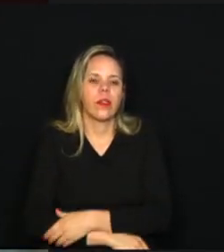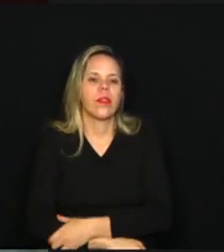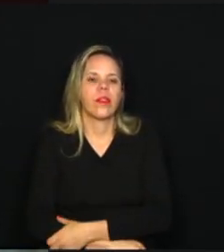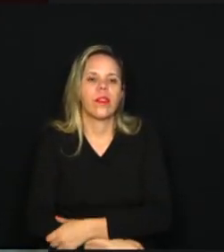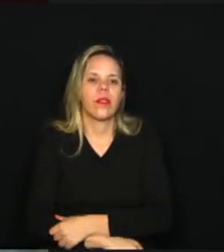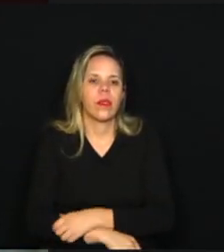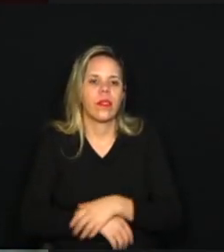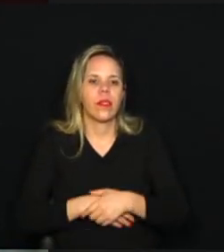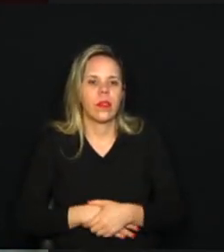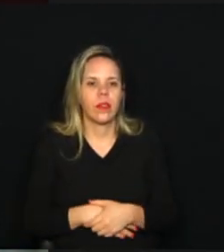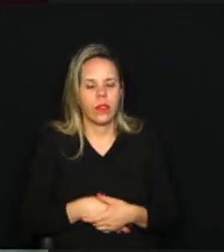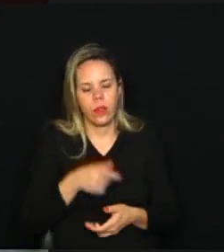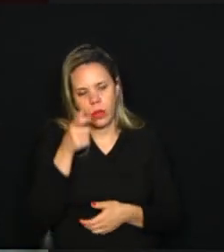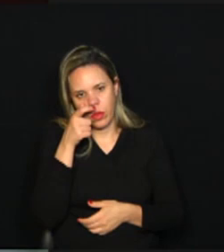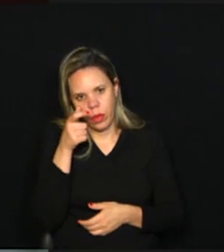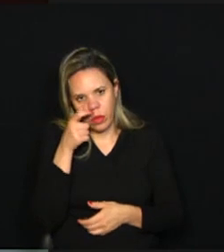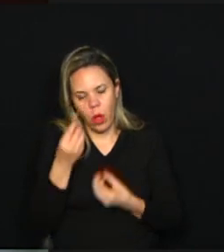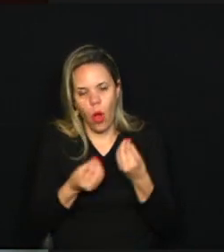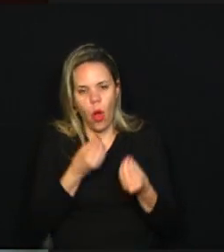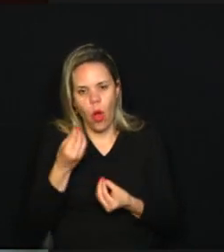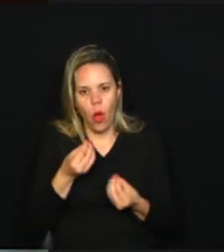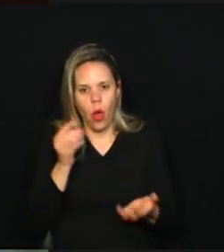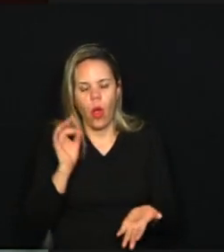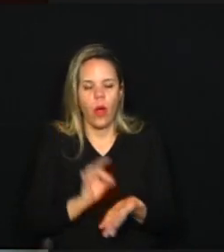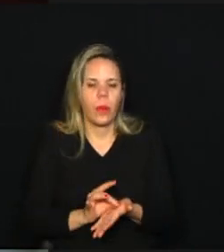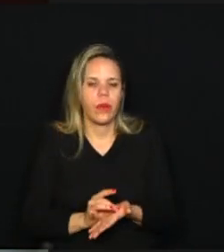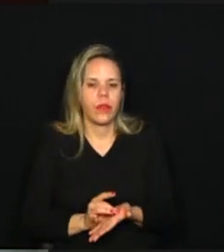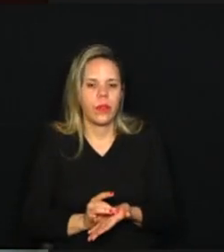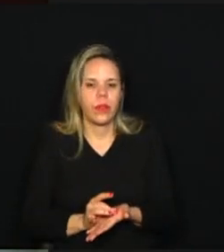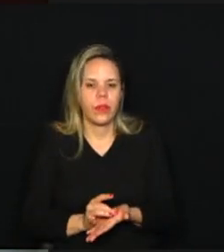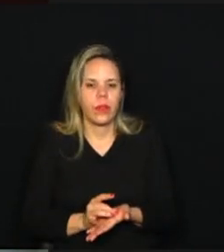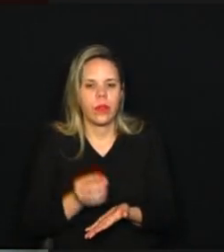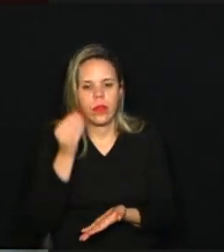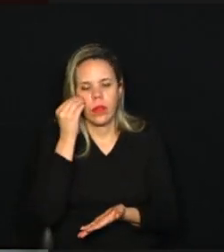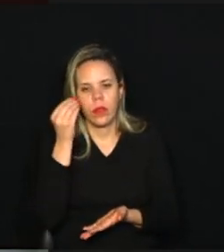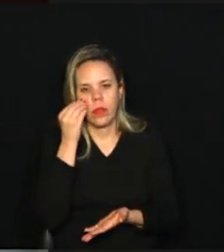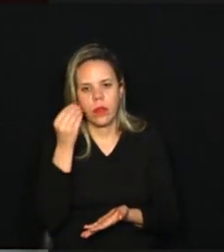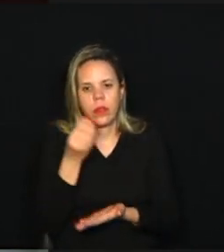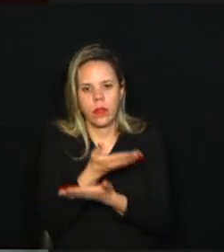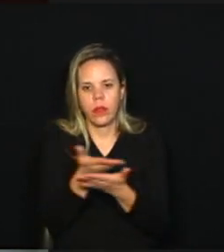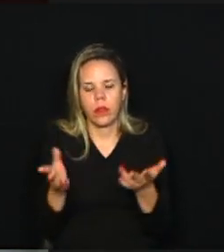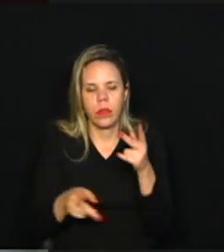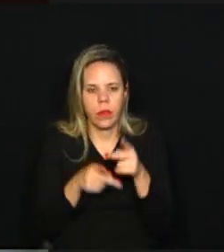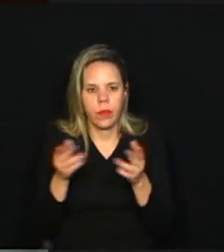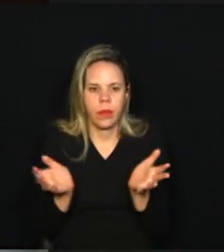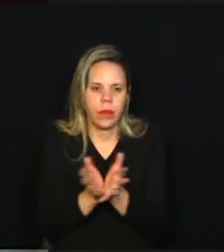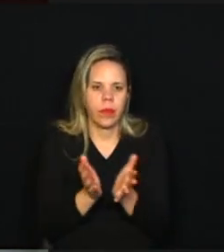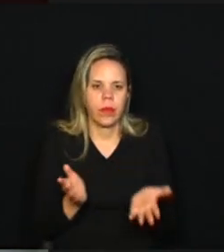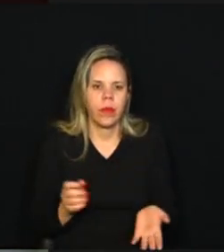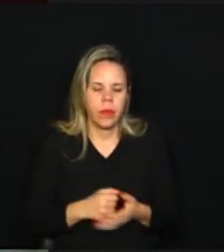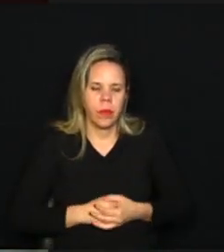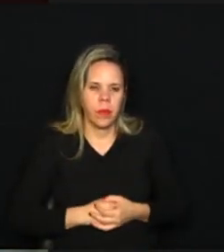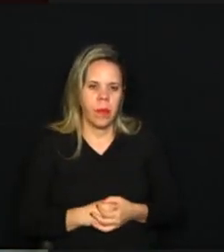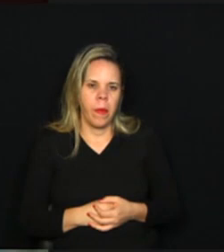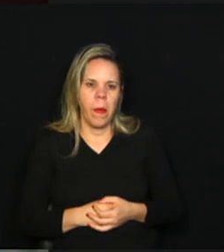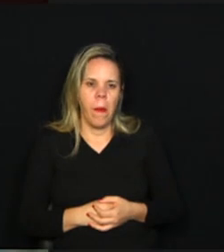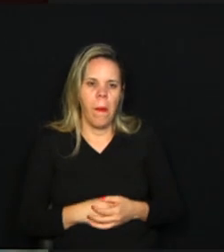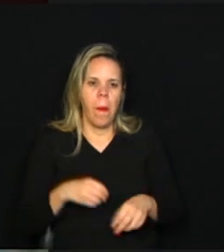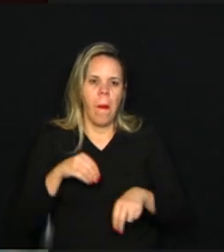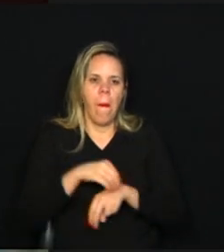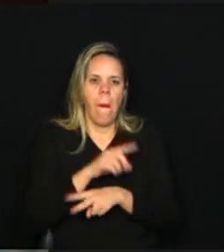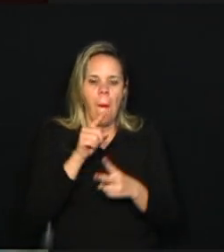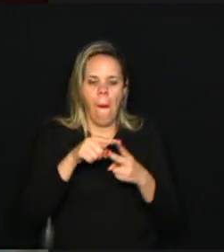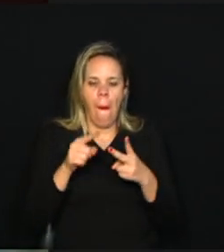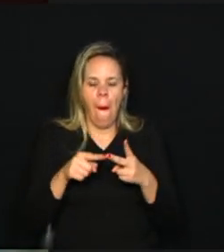que veja como é eficaz a questão da testagem nessas comunidades. E trago 2 elementos